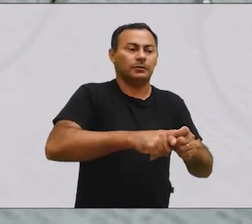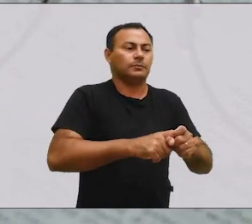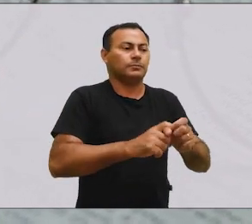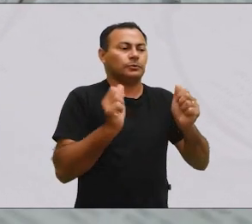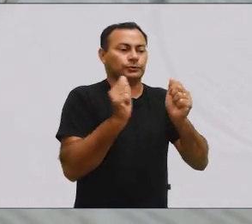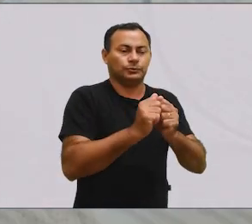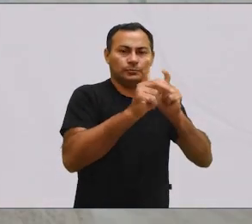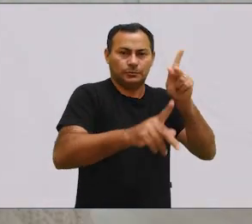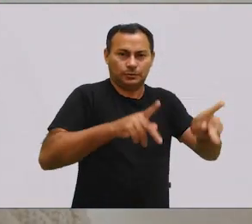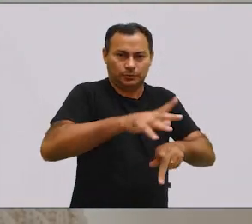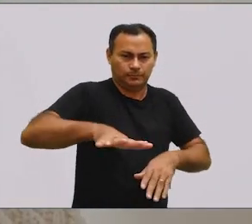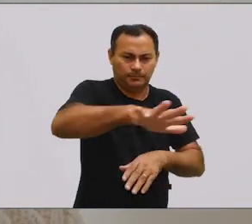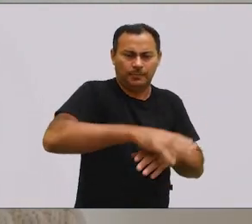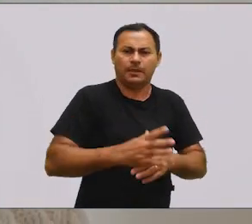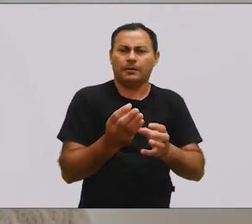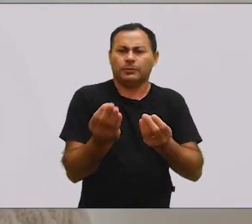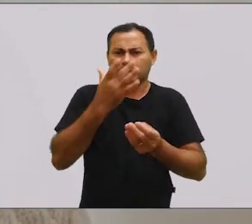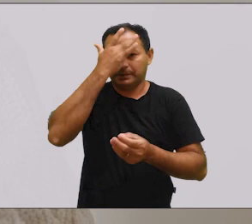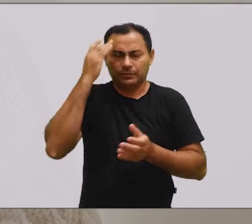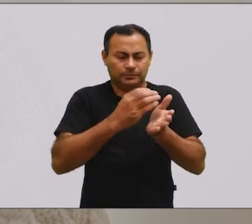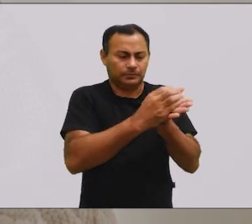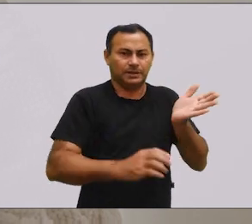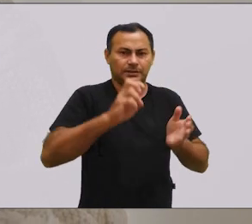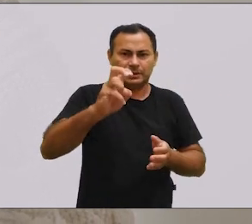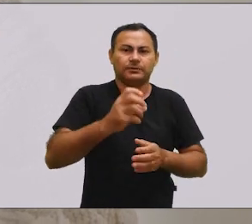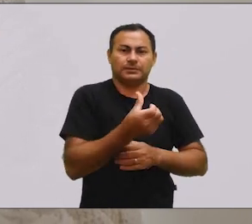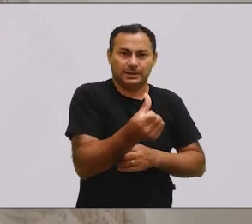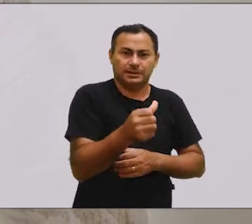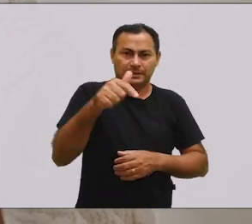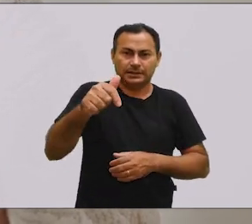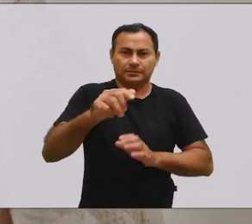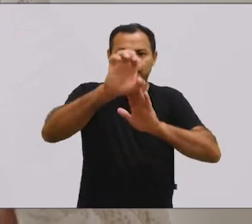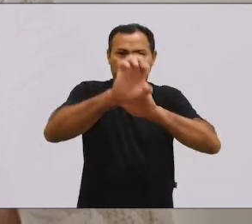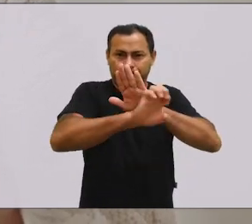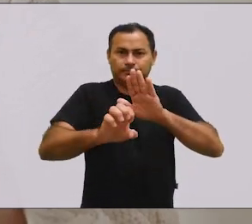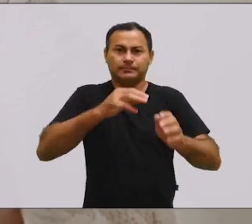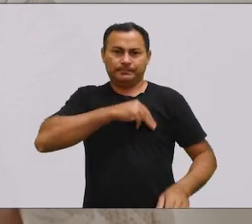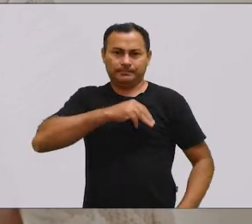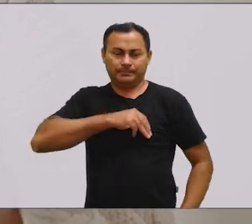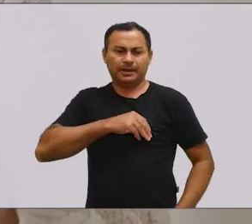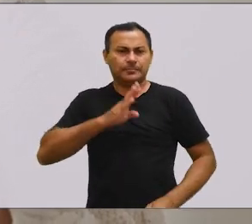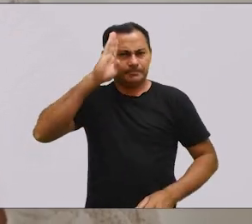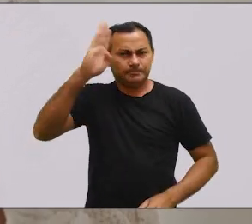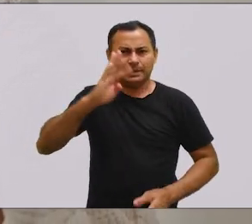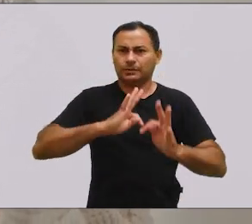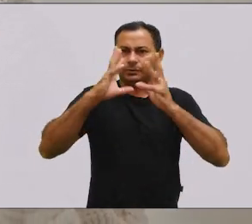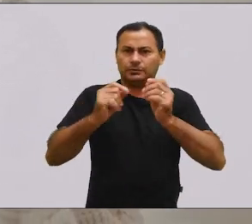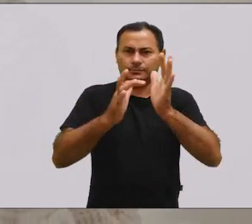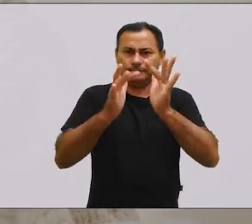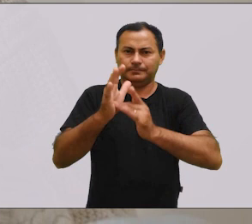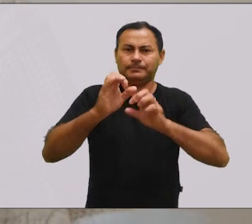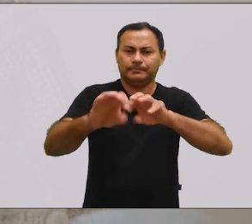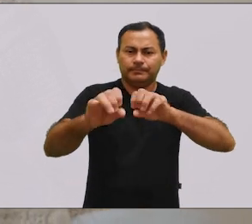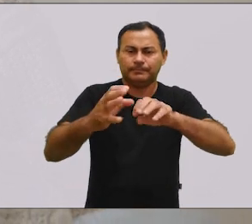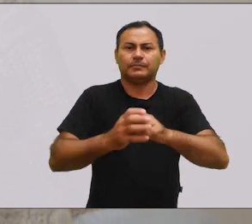para a multidão. Para muitos, os capítulos 5, 6 e 7 de Mateus são a essência de tudo que Jesus